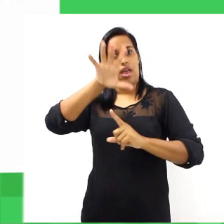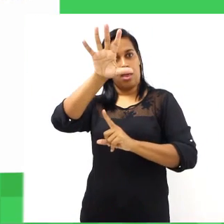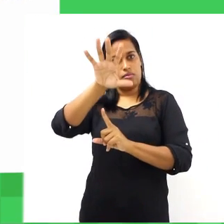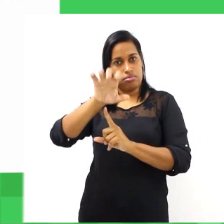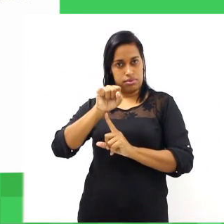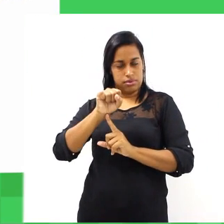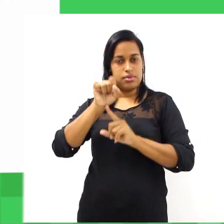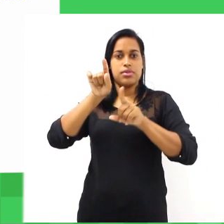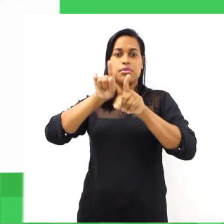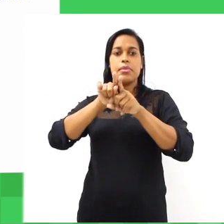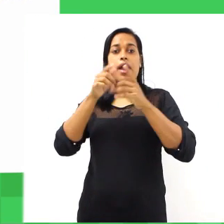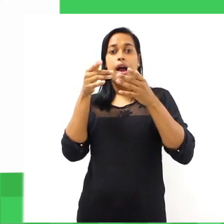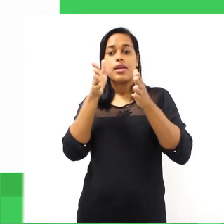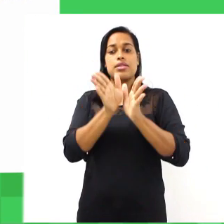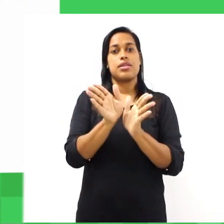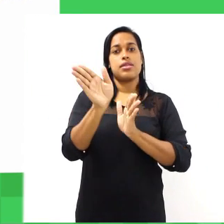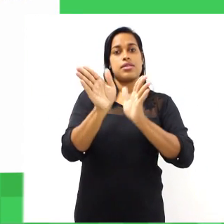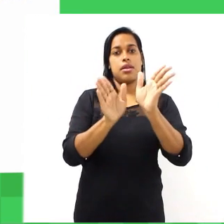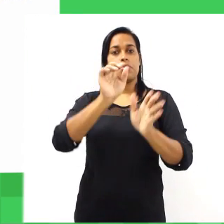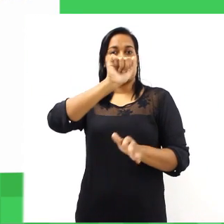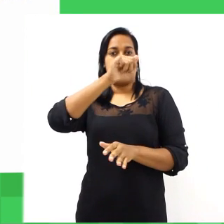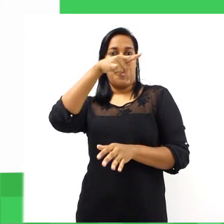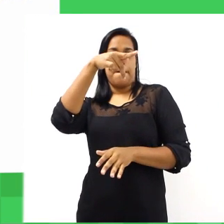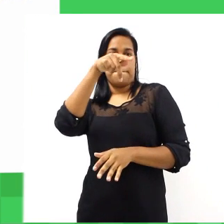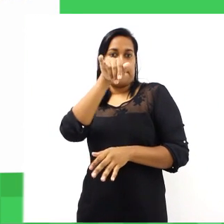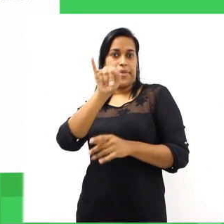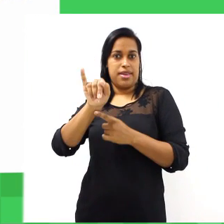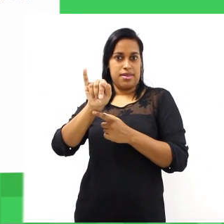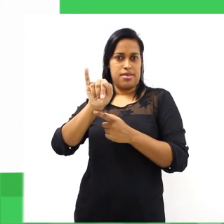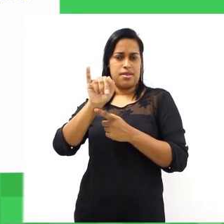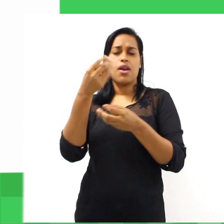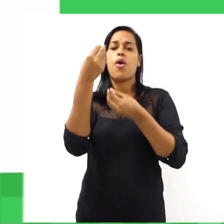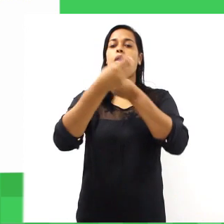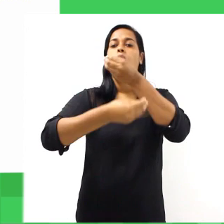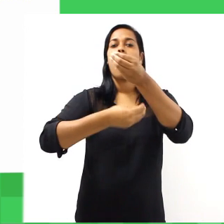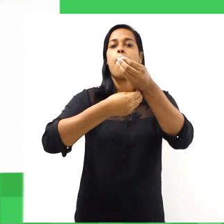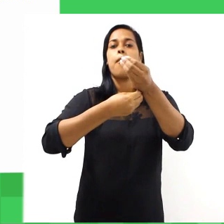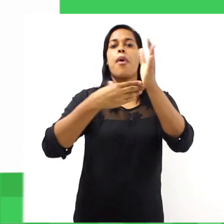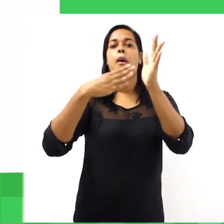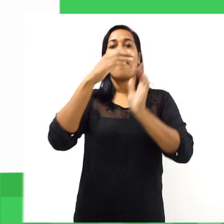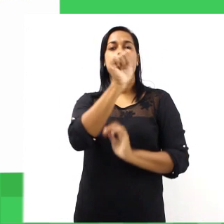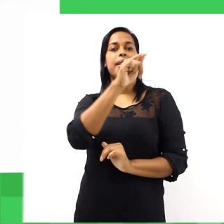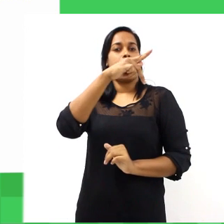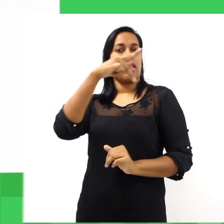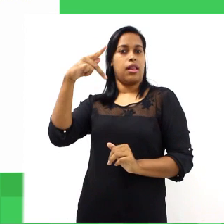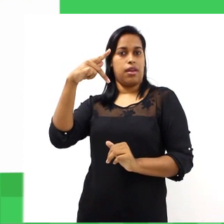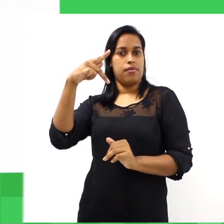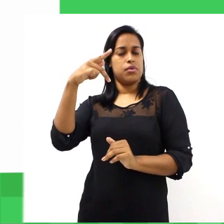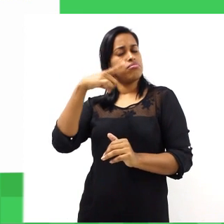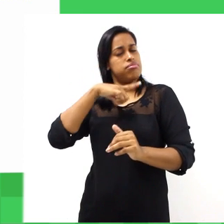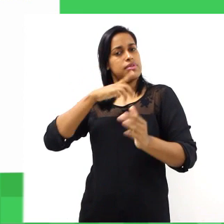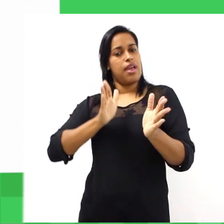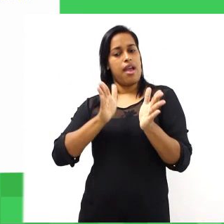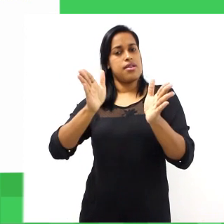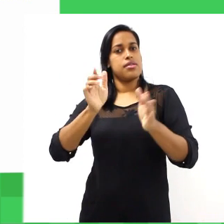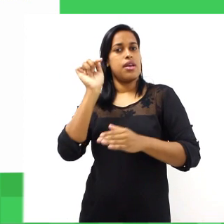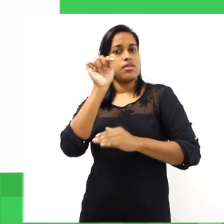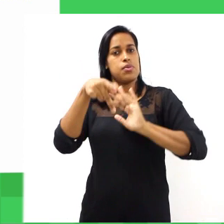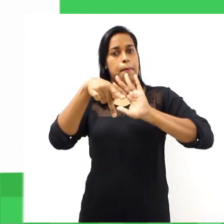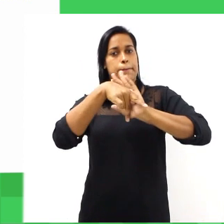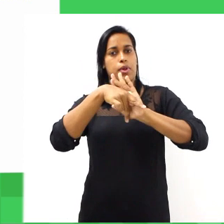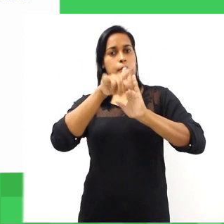nós acessamos uma API, que é uma espécie de um programa, um mecanismo para ter acesso a esse banco de